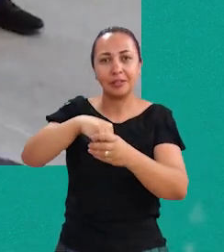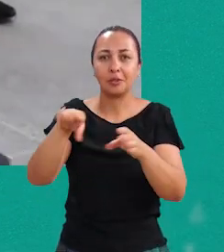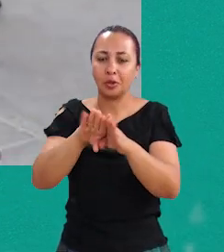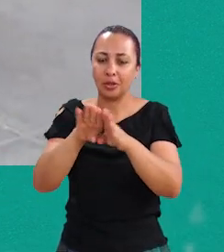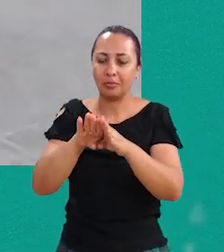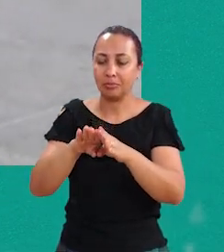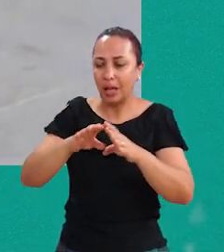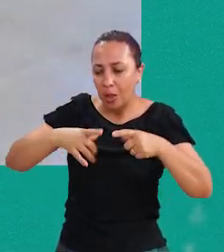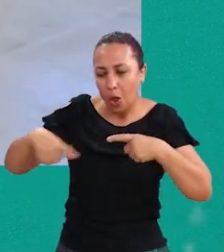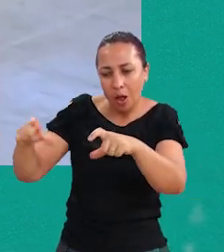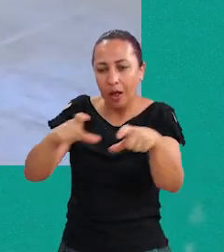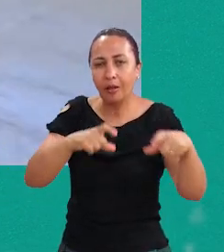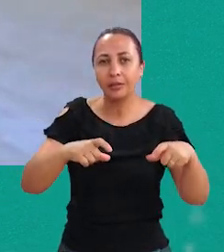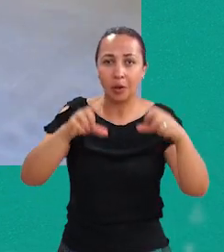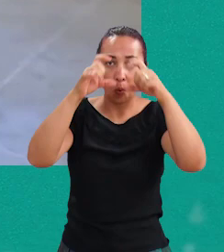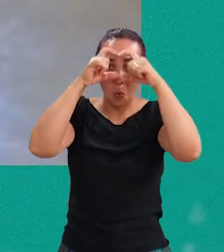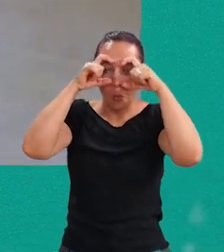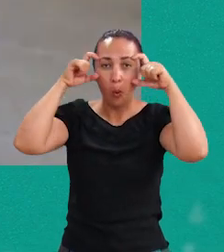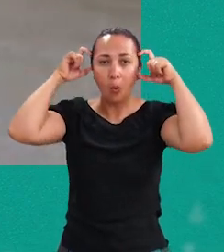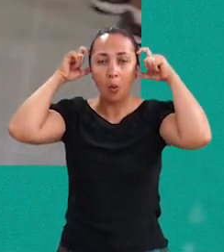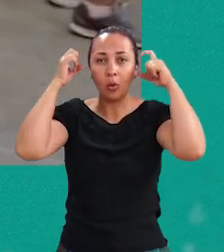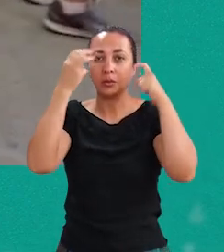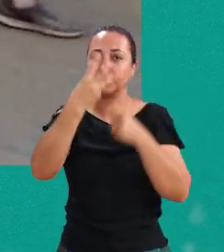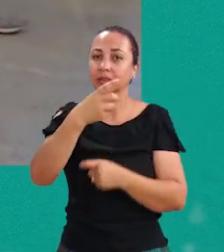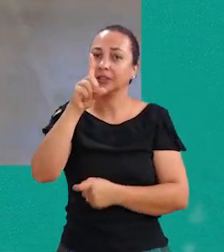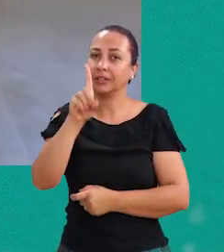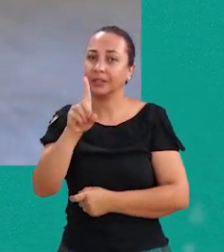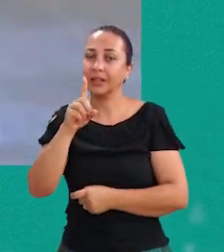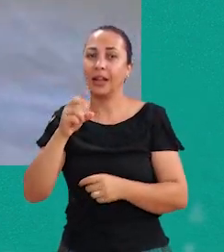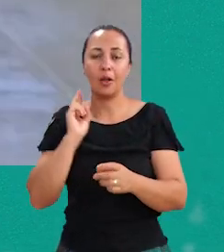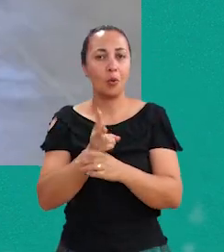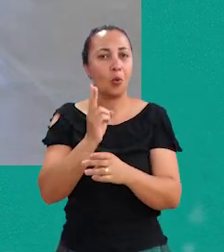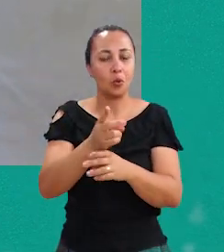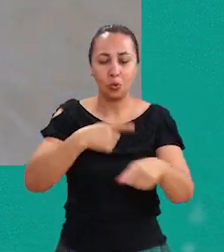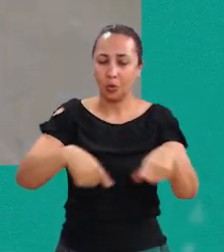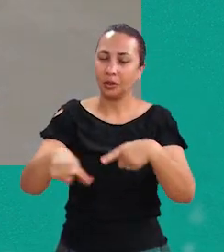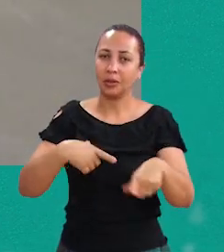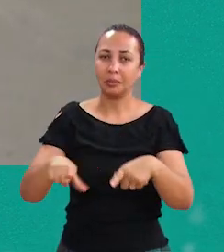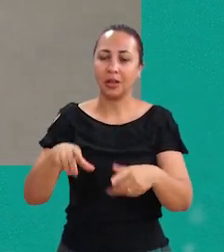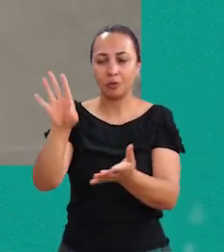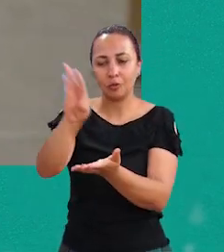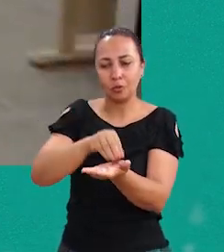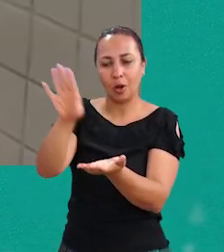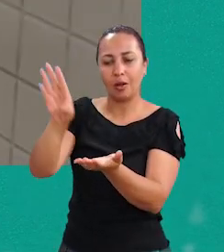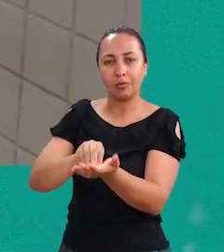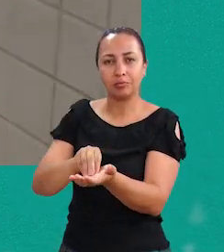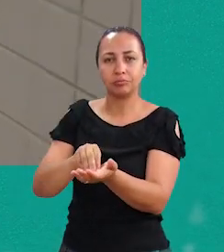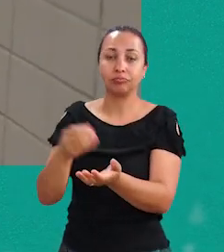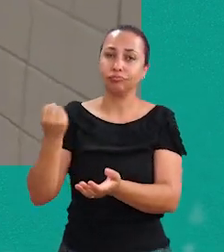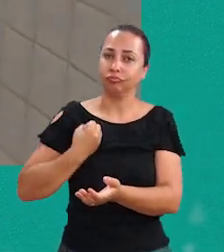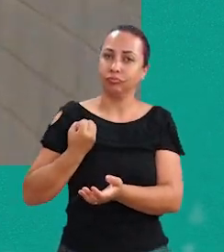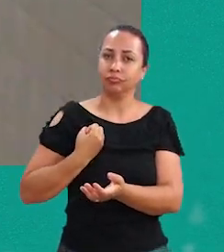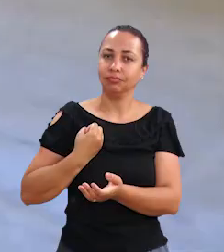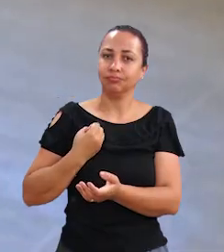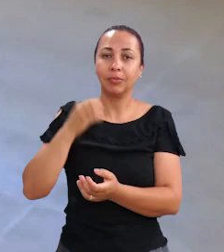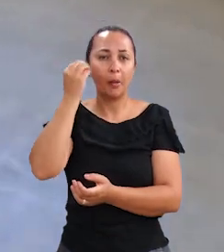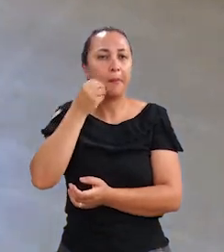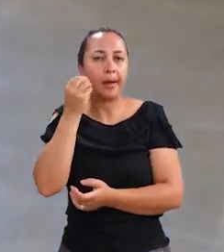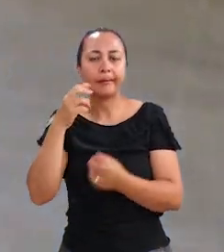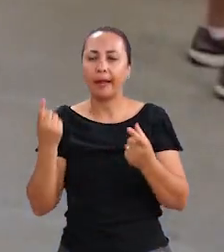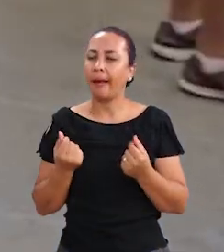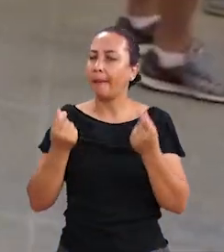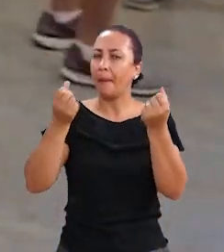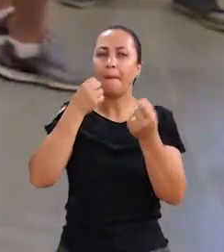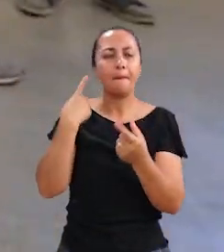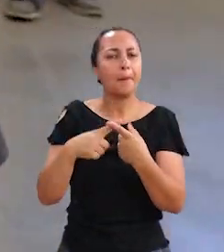dentro dessa realidade através de um óculos de imersão 3D e continuar o seu trabalho de coleta de dados. É uma experiência